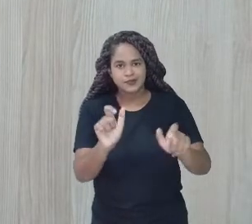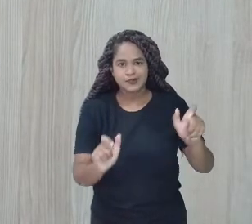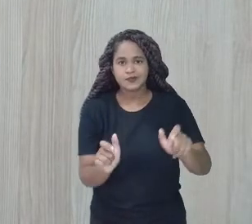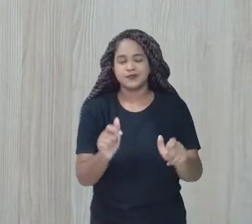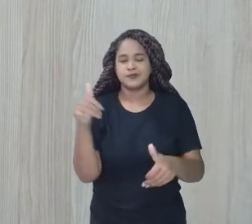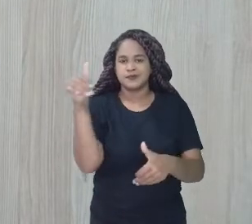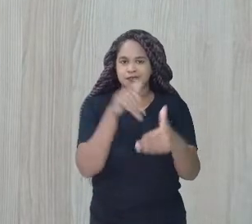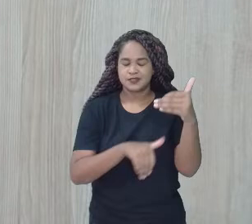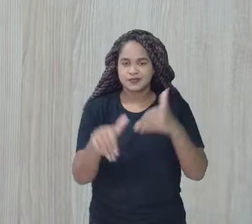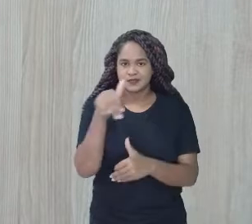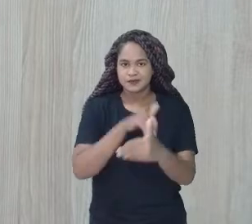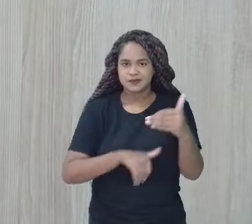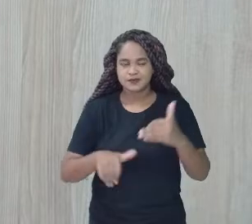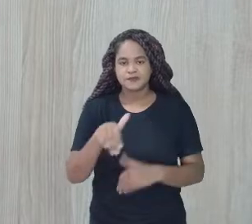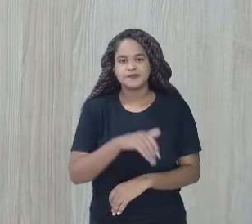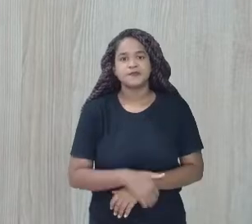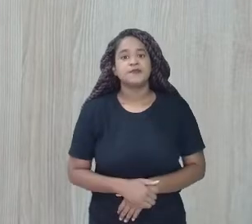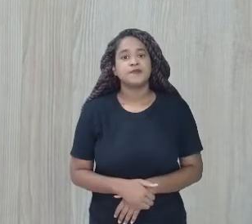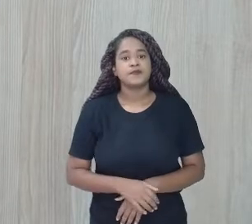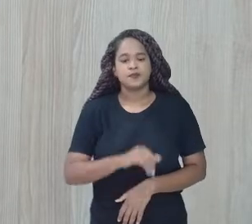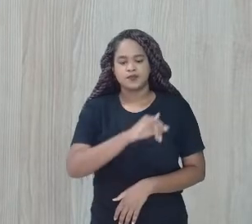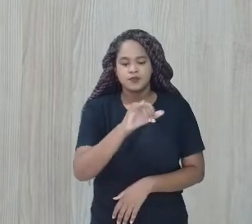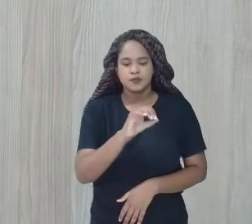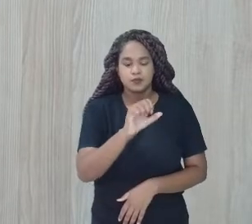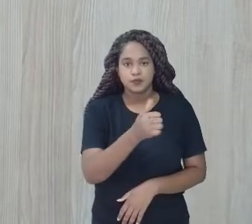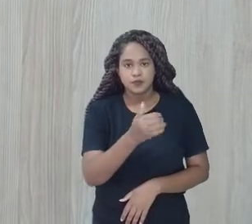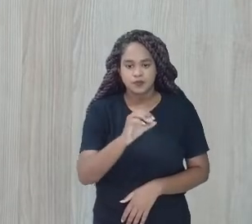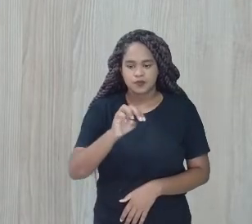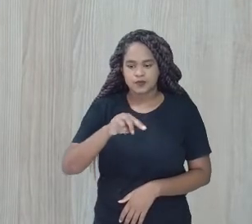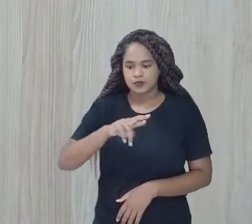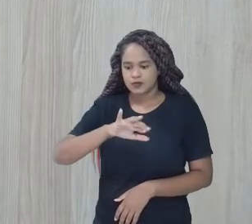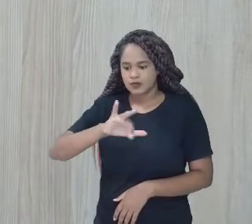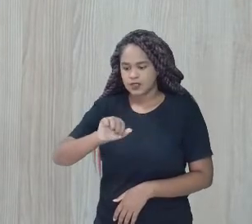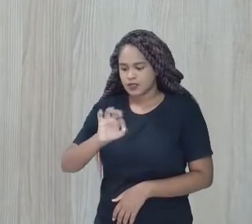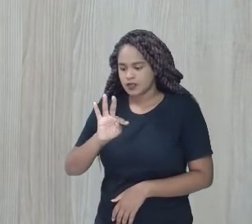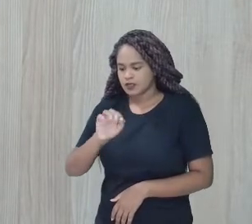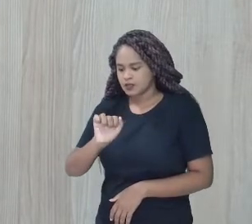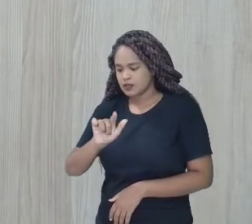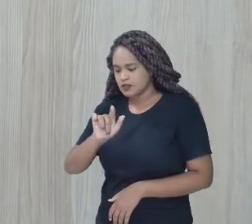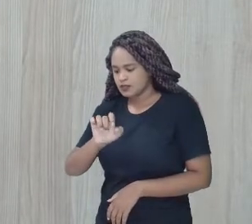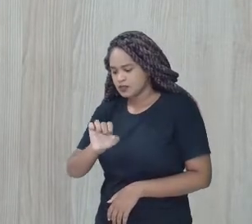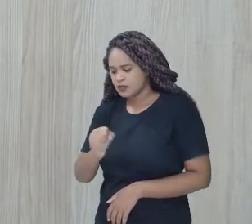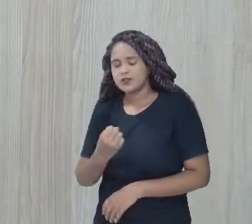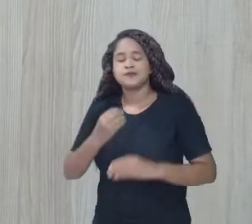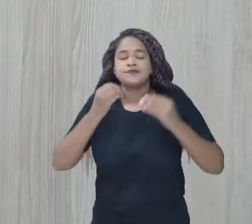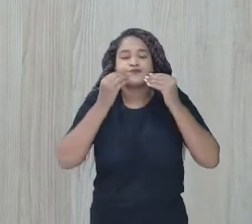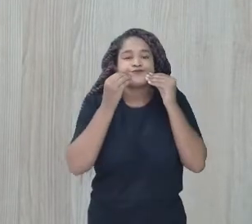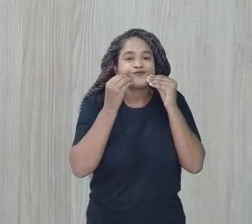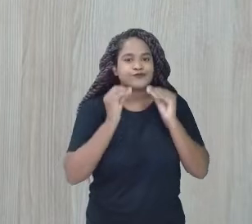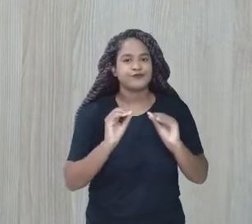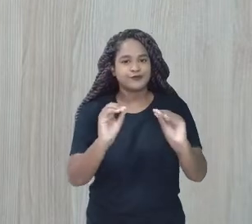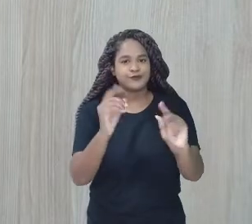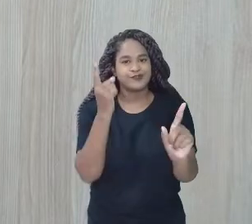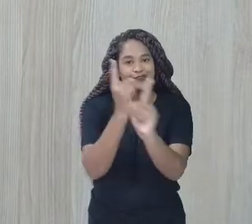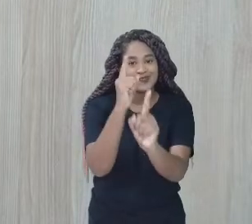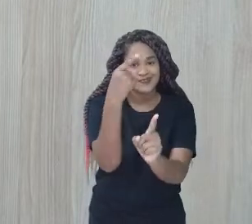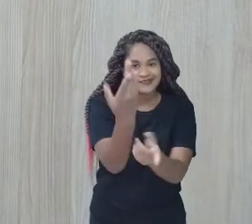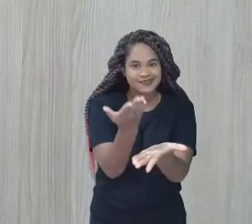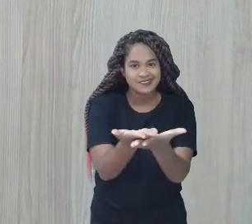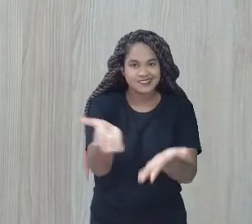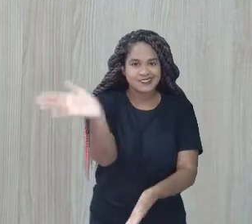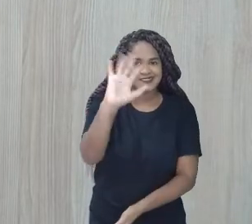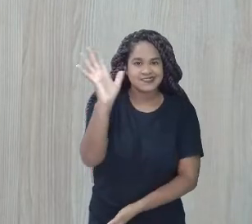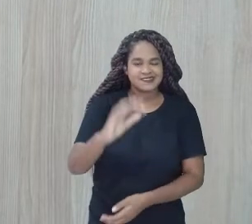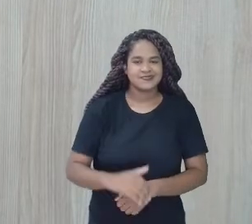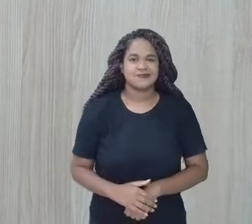que participaram, certo? João, Maria, Thales, ó, beijo bem grande e até a próxima aula.